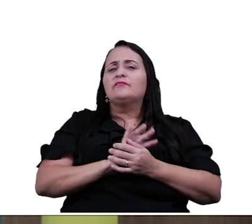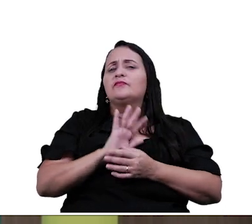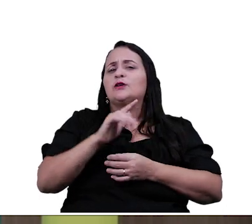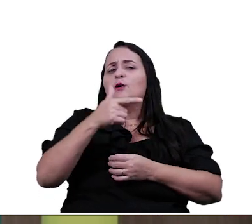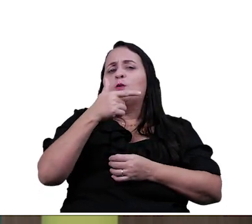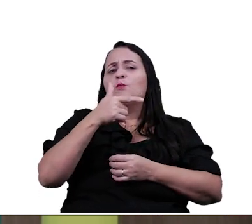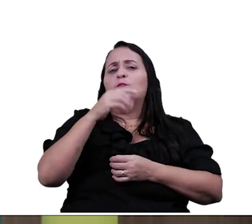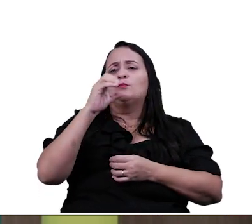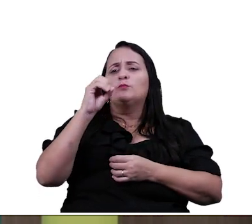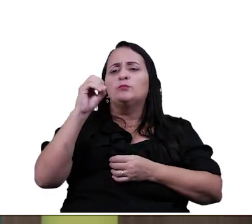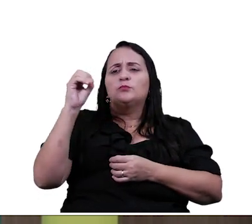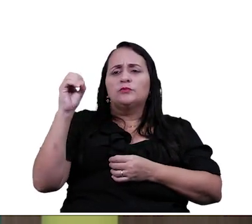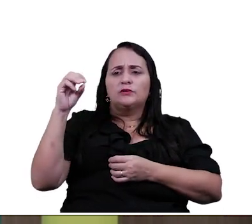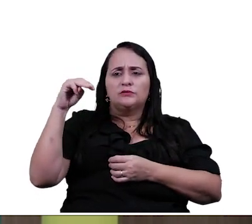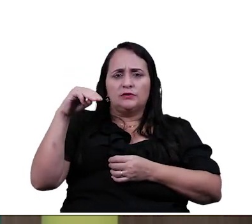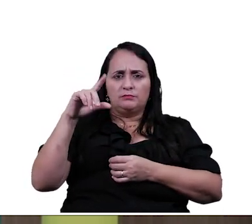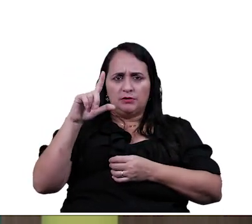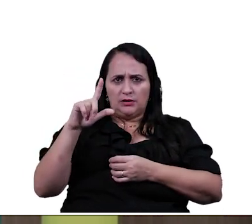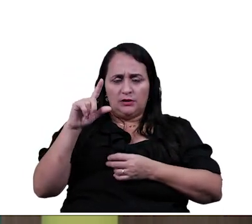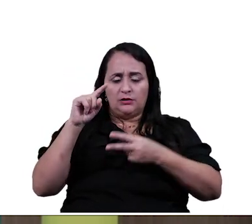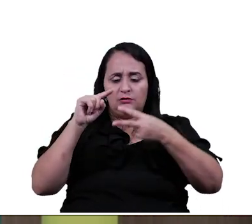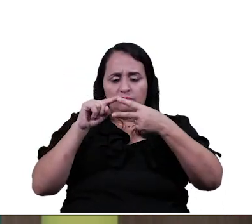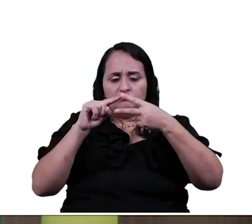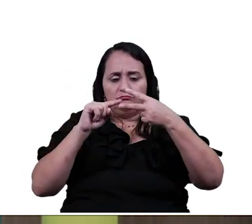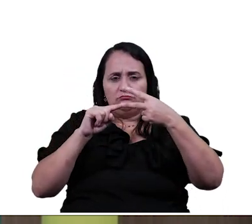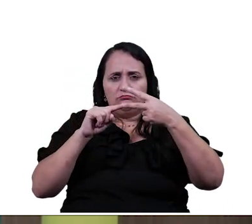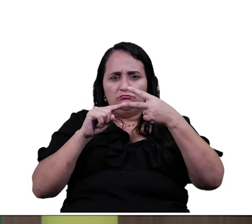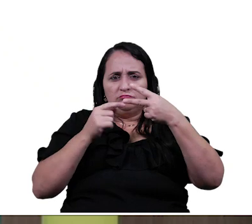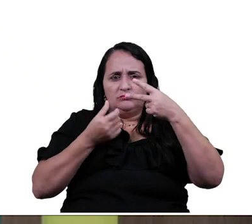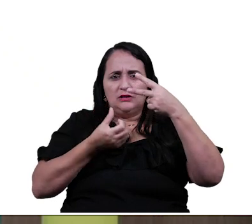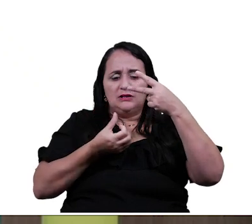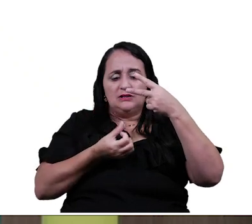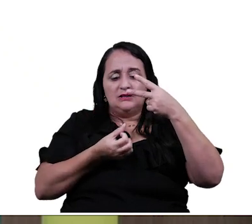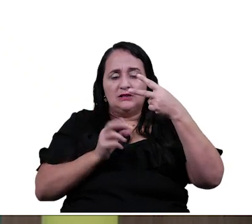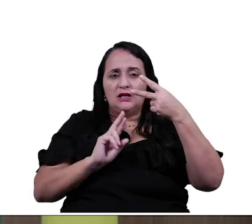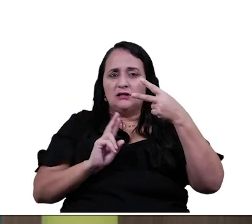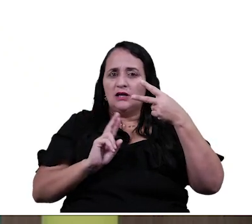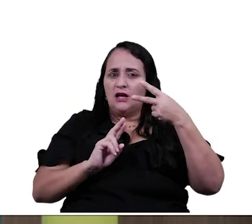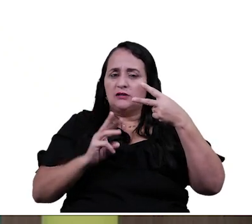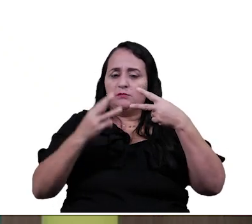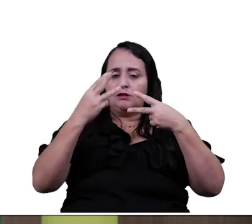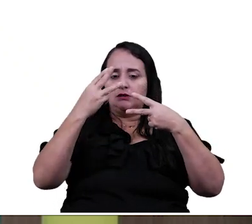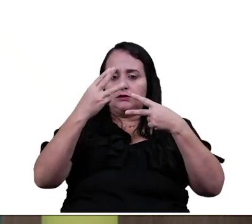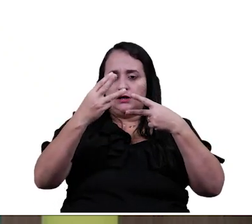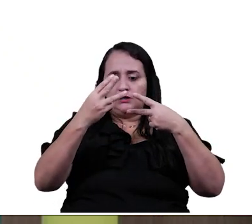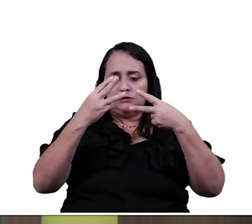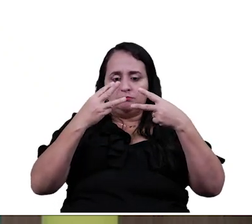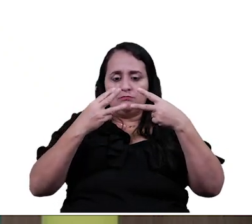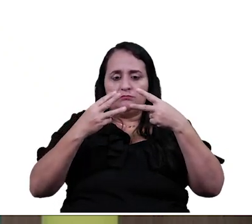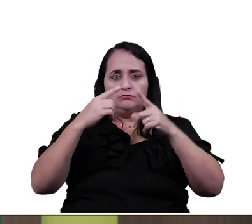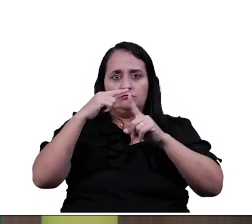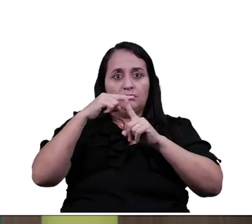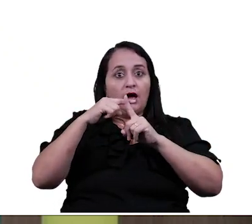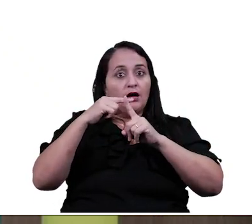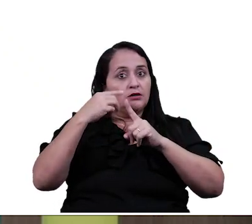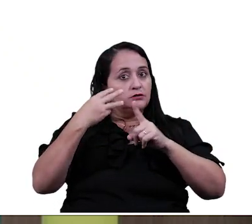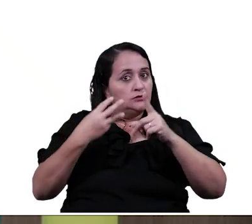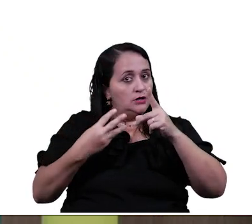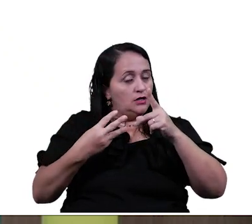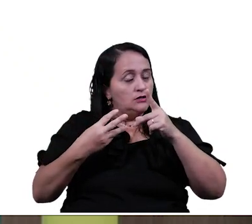ml... eu vou pagar R$ 6,00 por ela, porque cada uma custa 3, né? 3 mais 3,